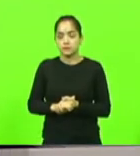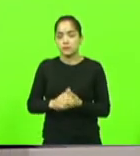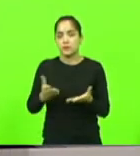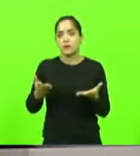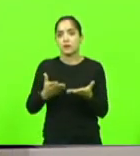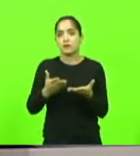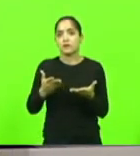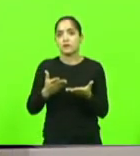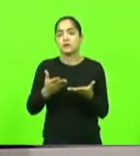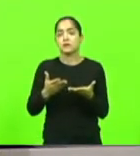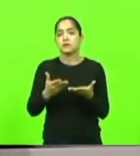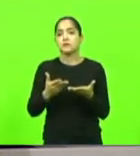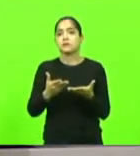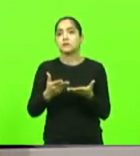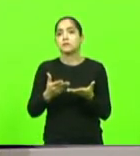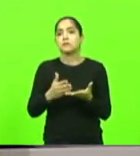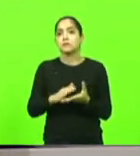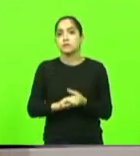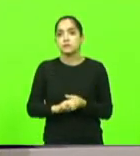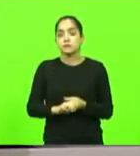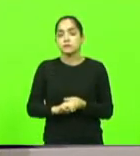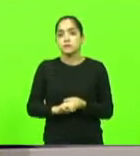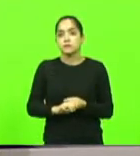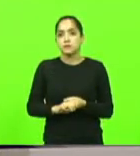da mesa aqui.